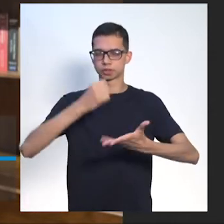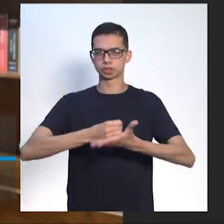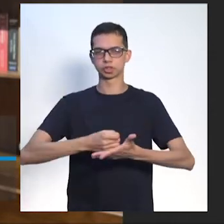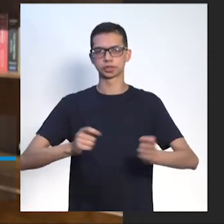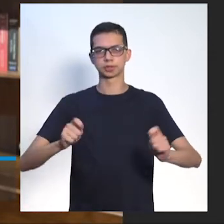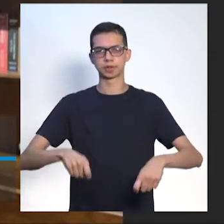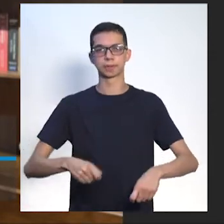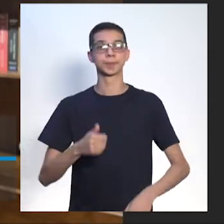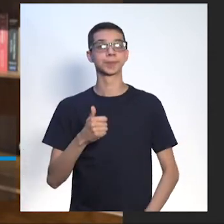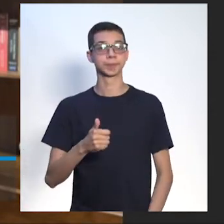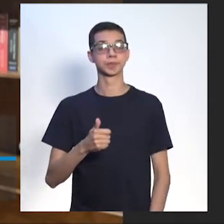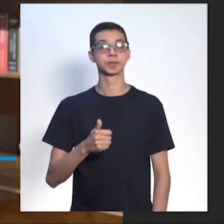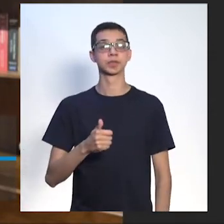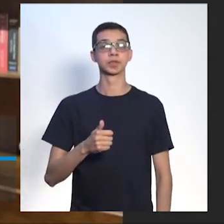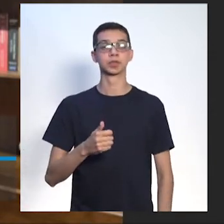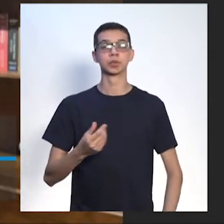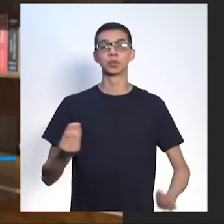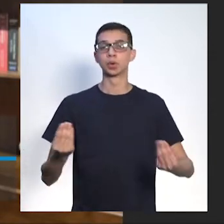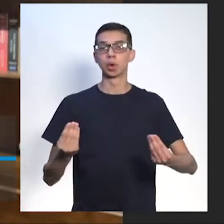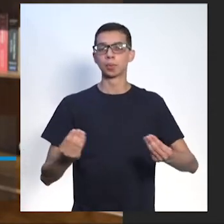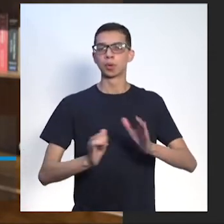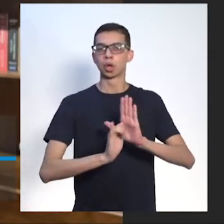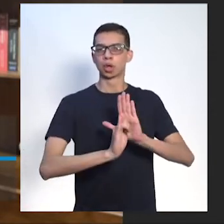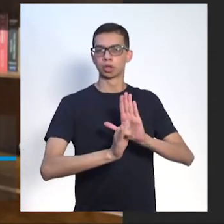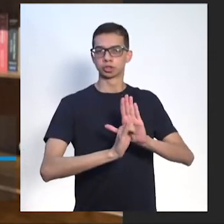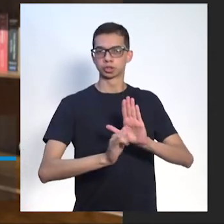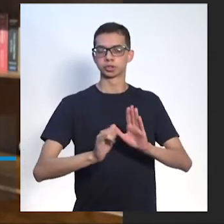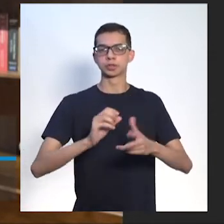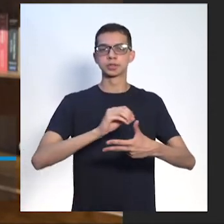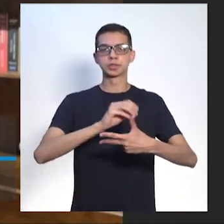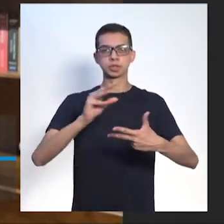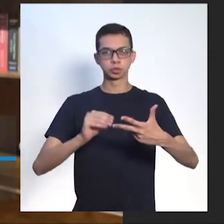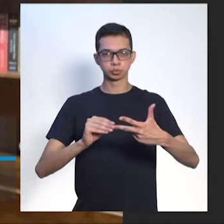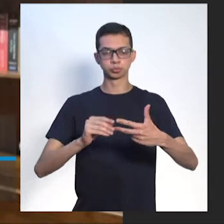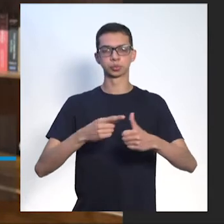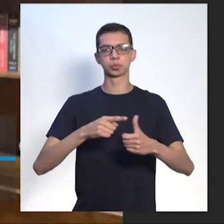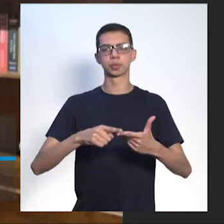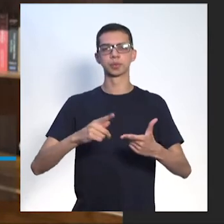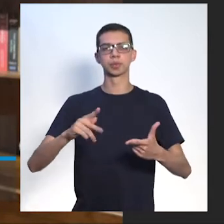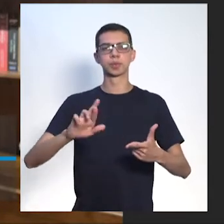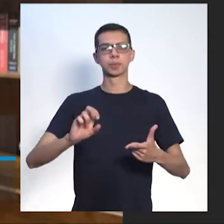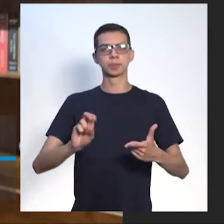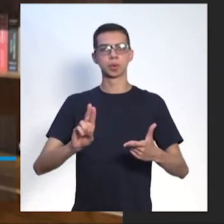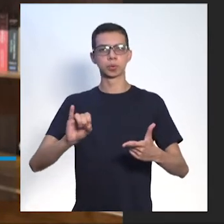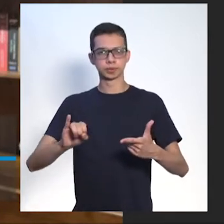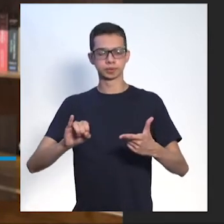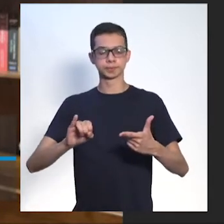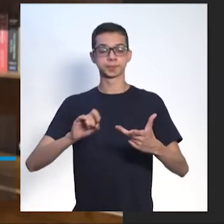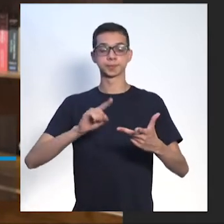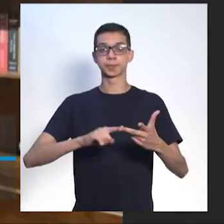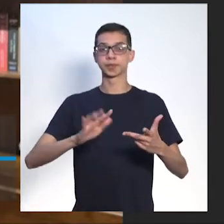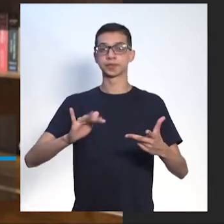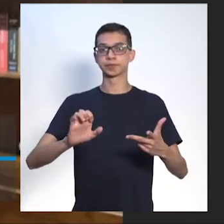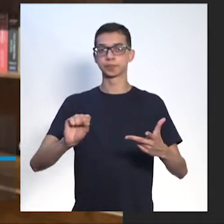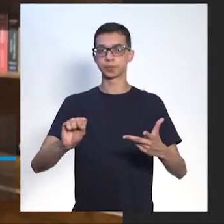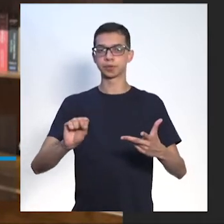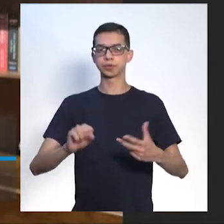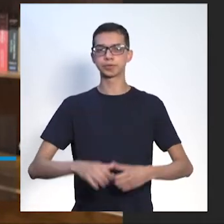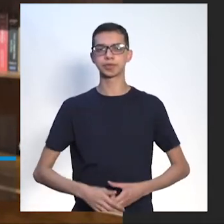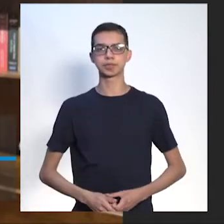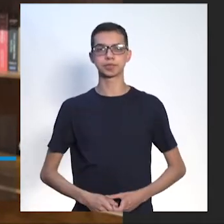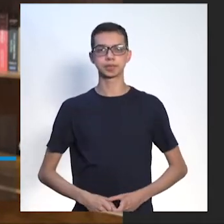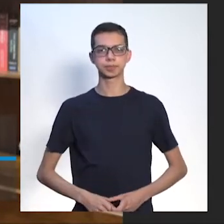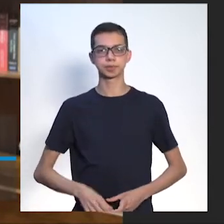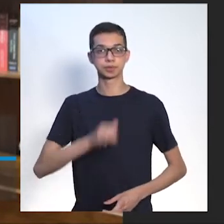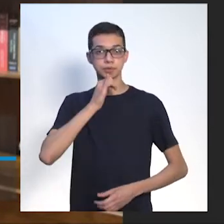decisão. Como vai ser o edital do SISU, do ProUni e do FIES. Só que, para isso, ele vai ouvir a comunidade universitária.